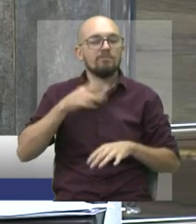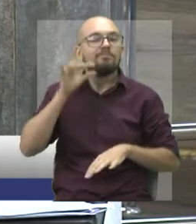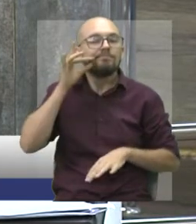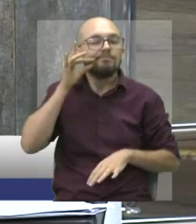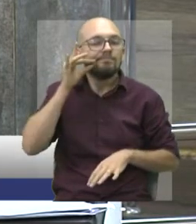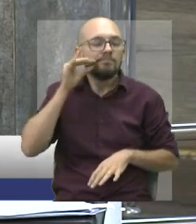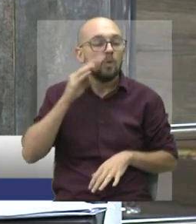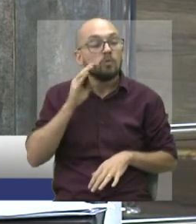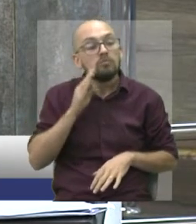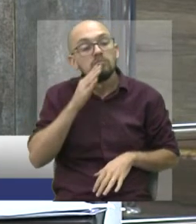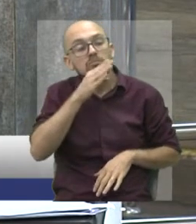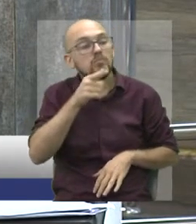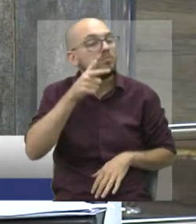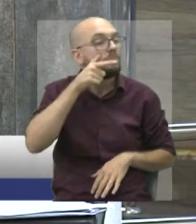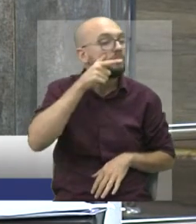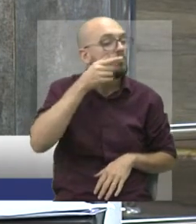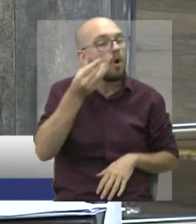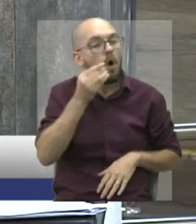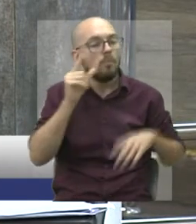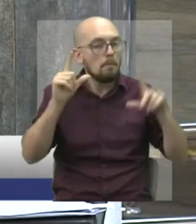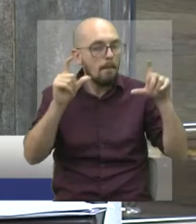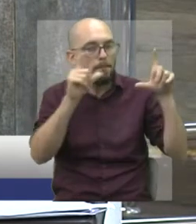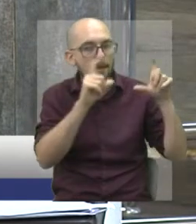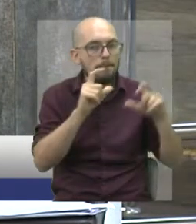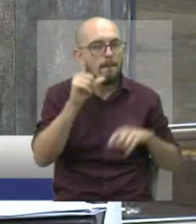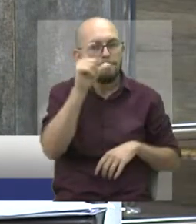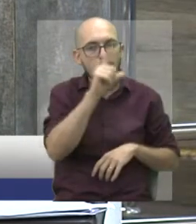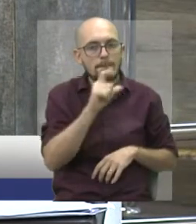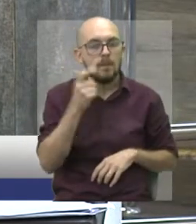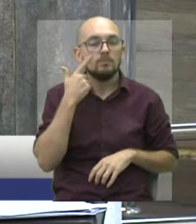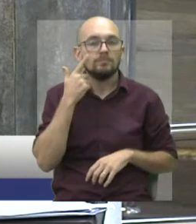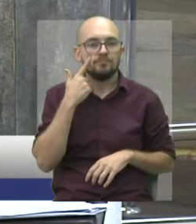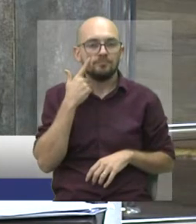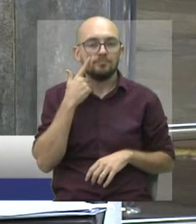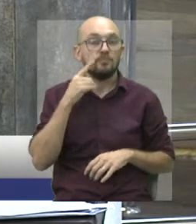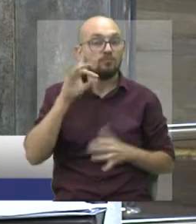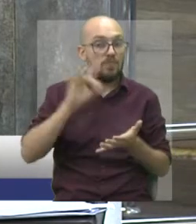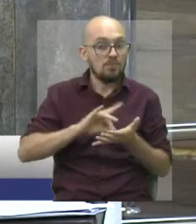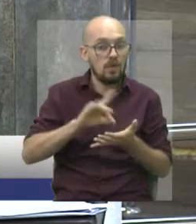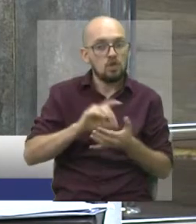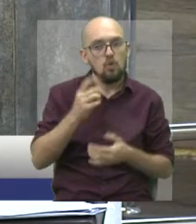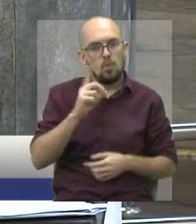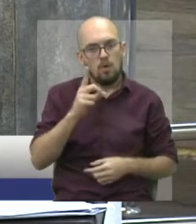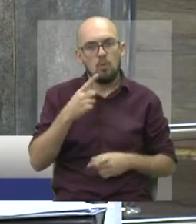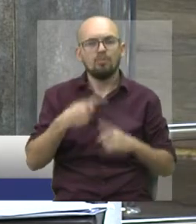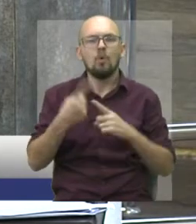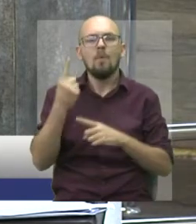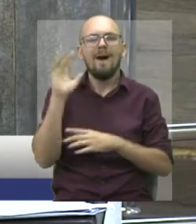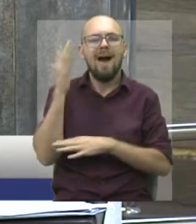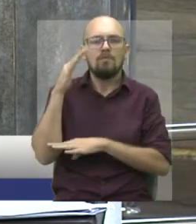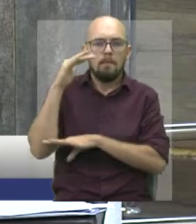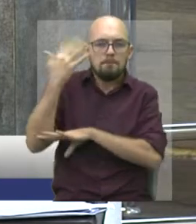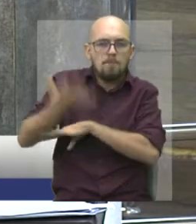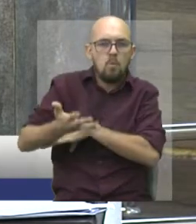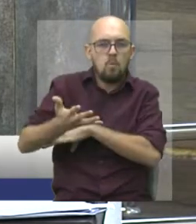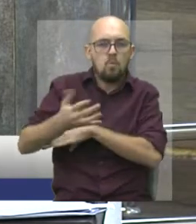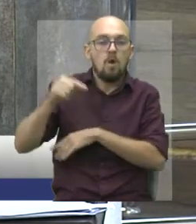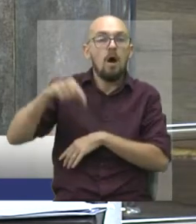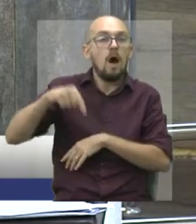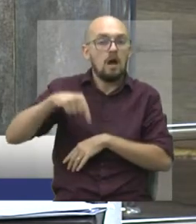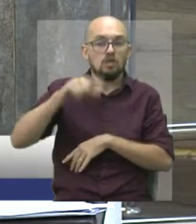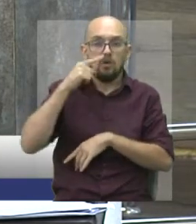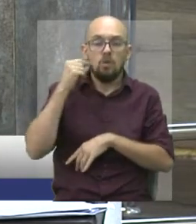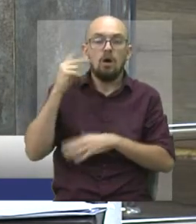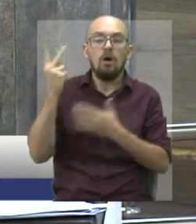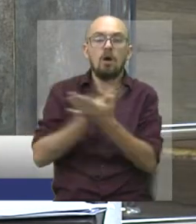saber o procedimento, se é verdadeiro ou não. Que foi, teve a queda de uma árvore aqui no nosso município, no qual o